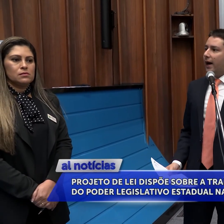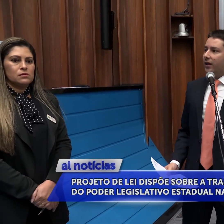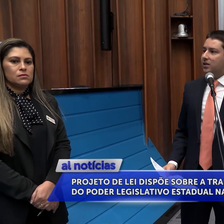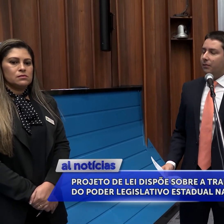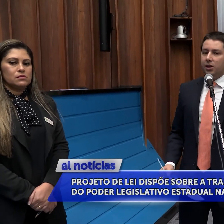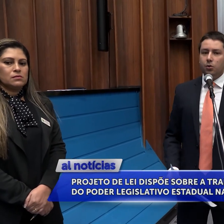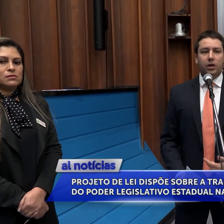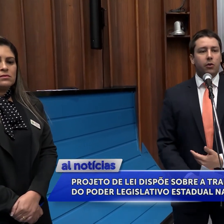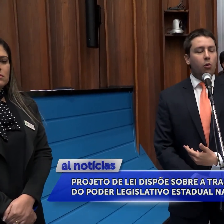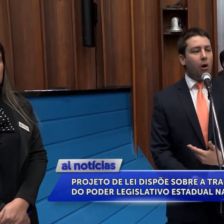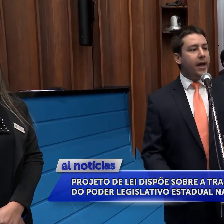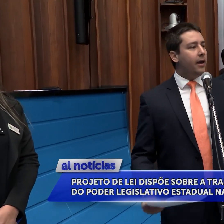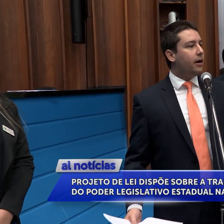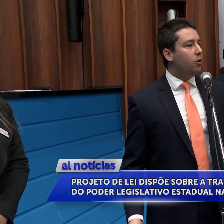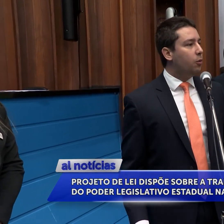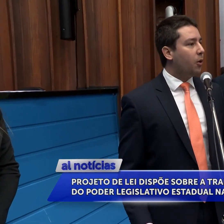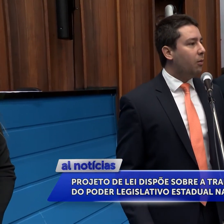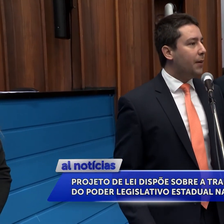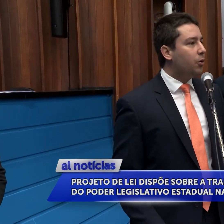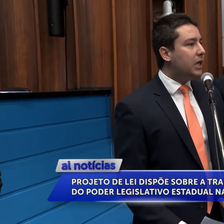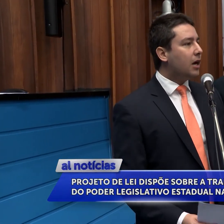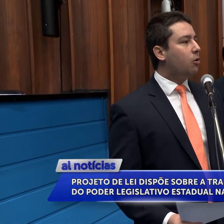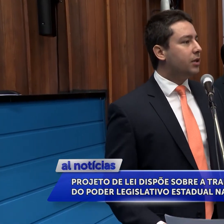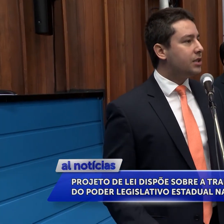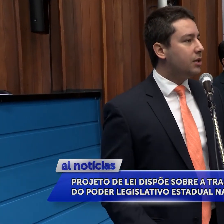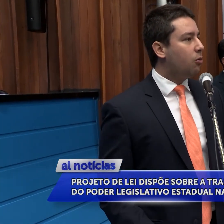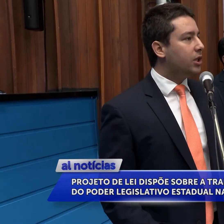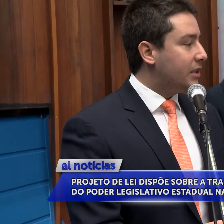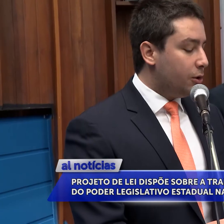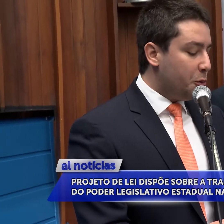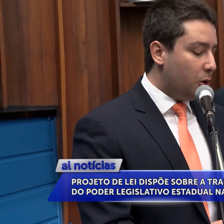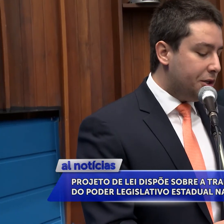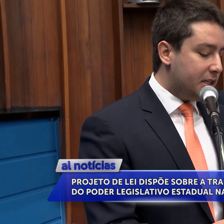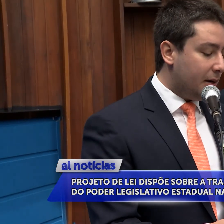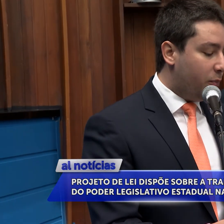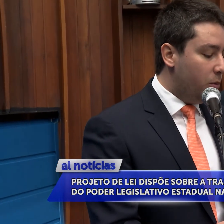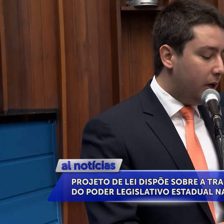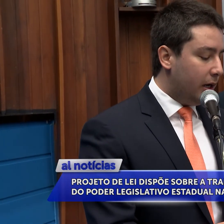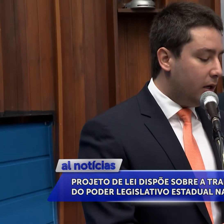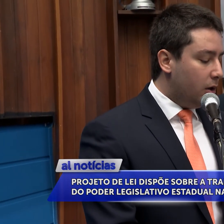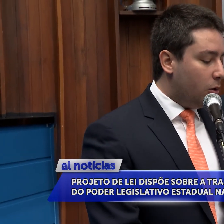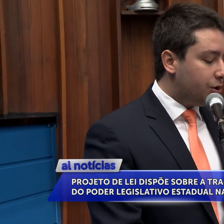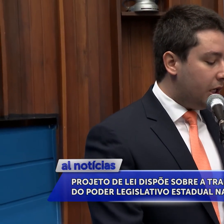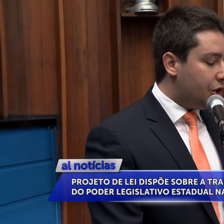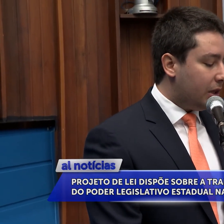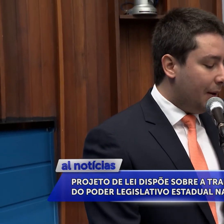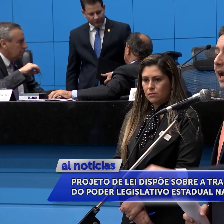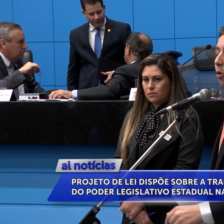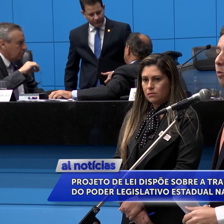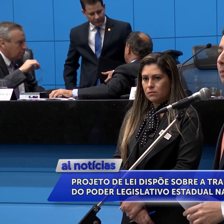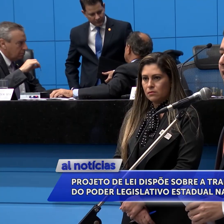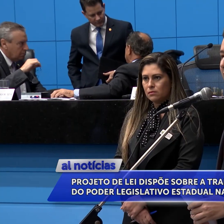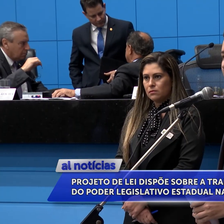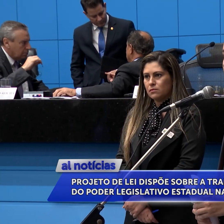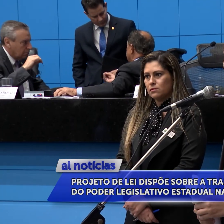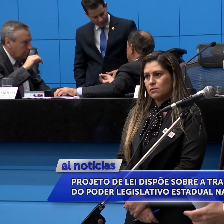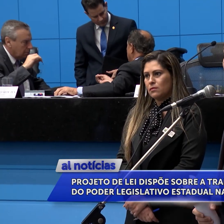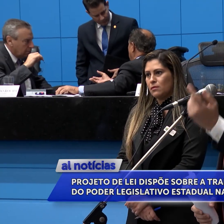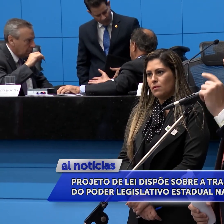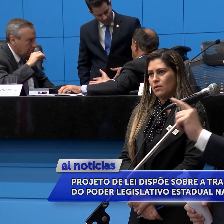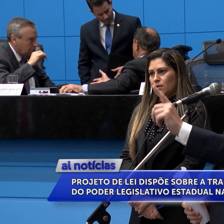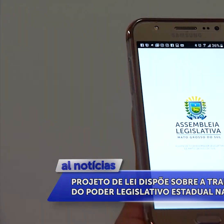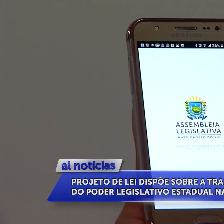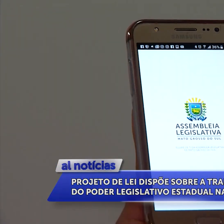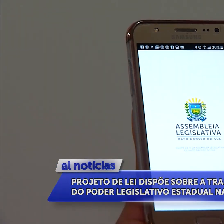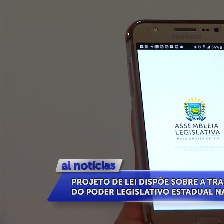Henrique, do PL, pretende institucionalizar, por meio de projeto de lei, que todas as sessões do Poder Legislativo sejam transmitidas em